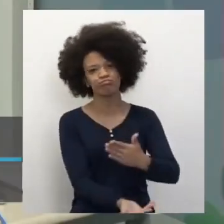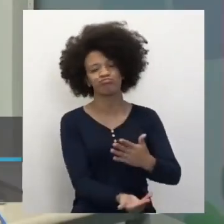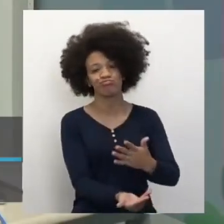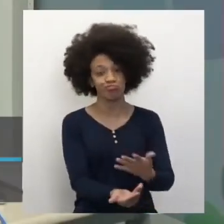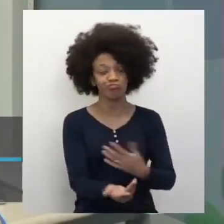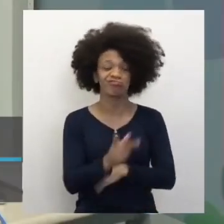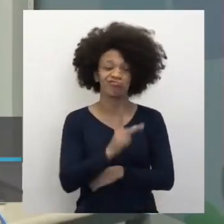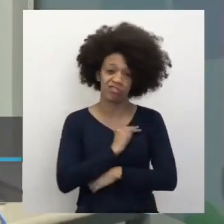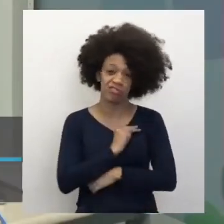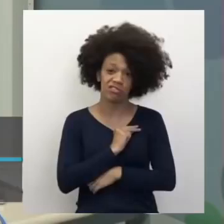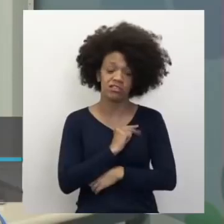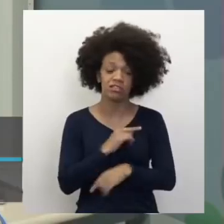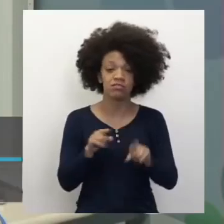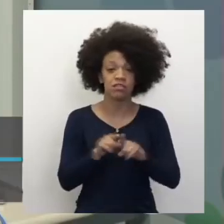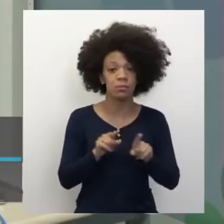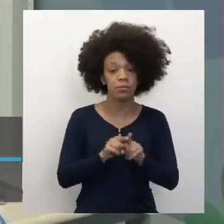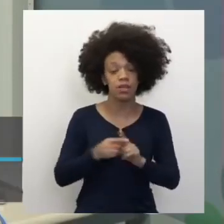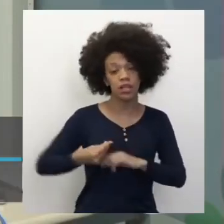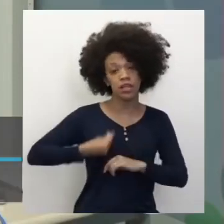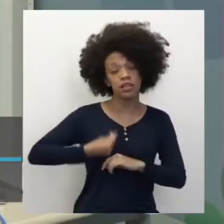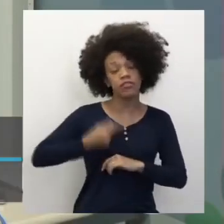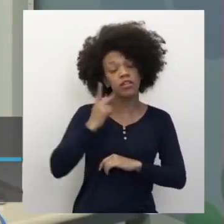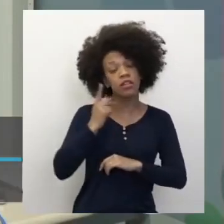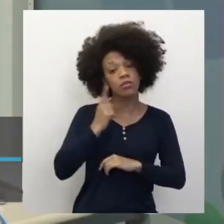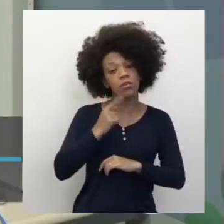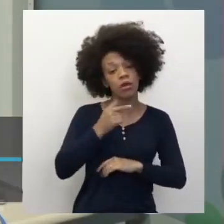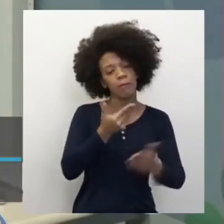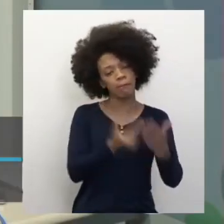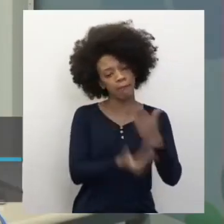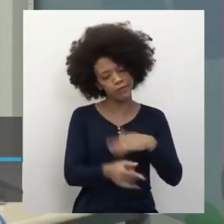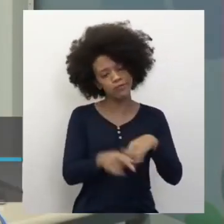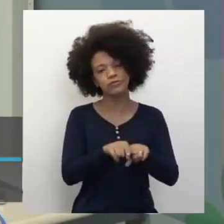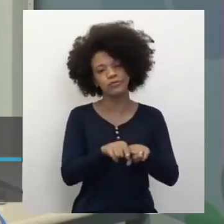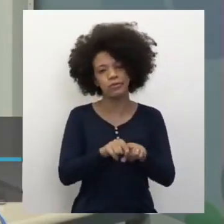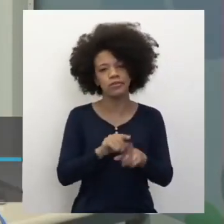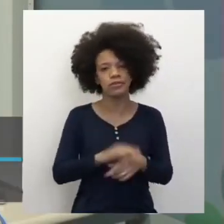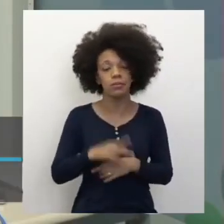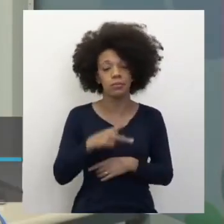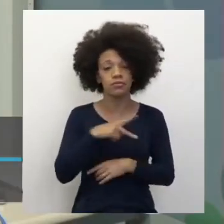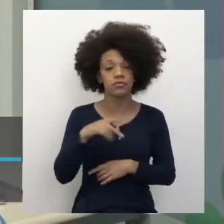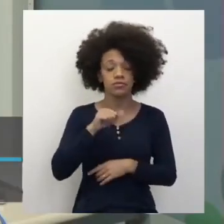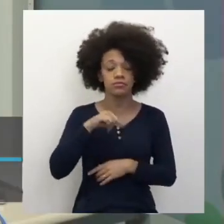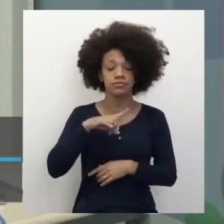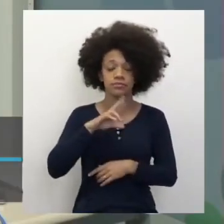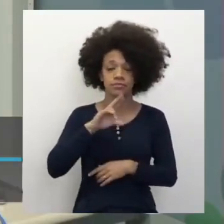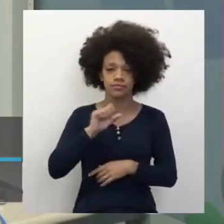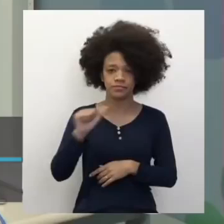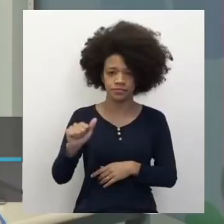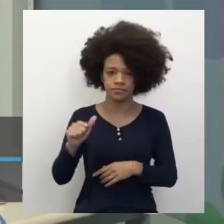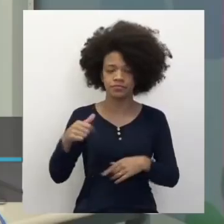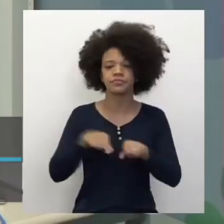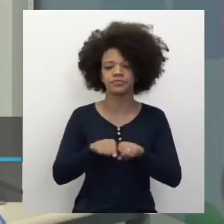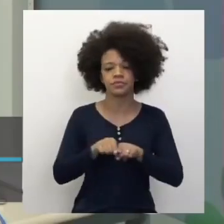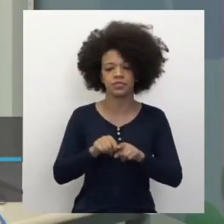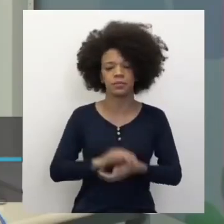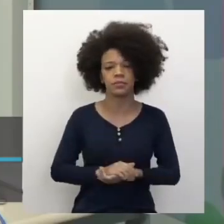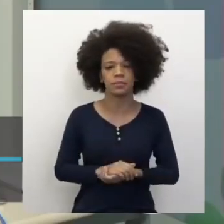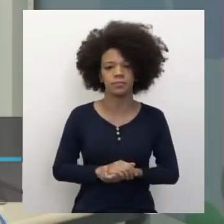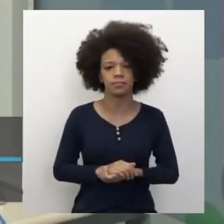só. Perda do habitat natural. Muito bem, professora Andressa, também aqui,